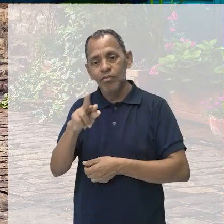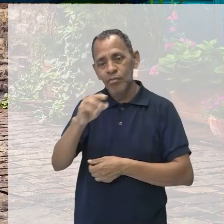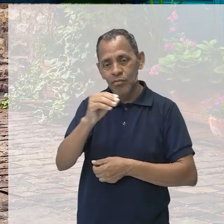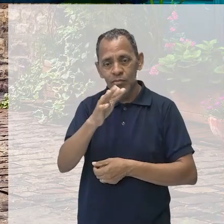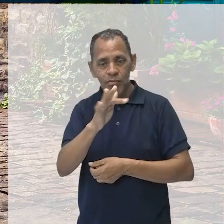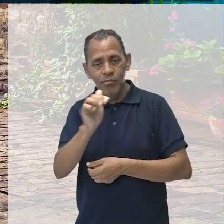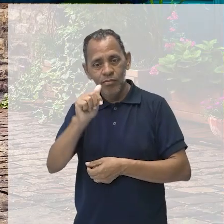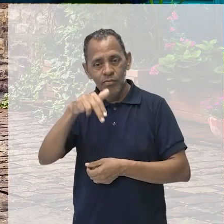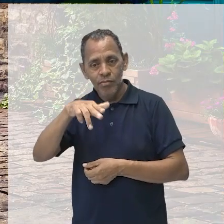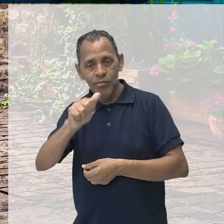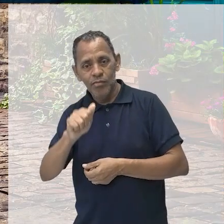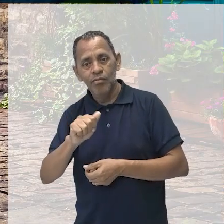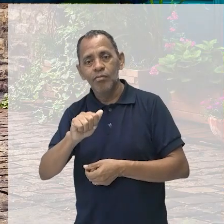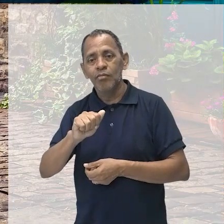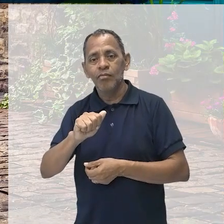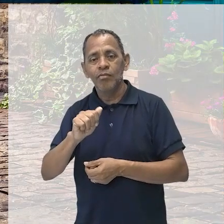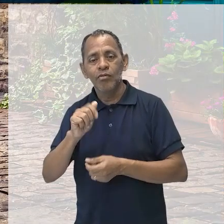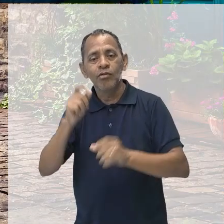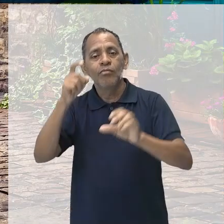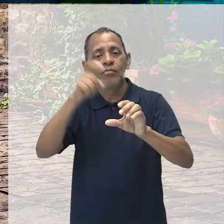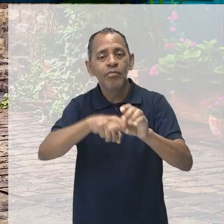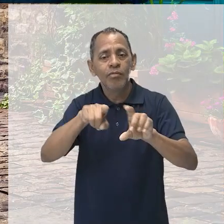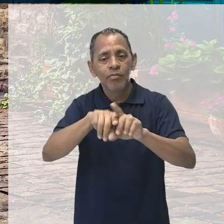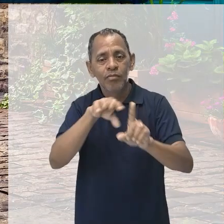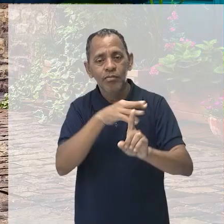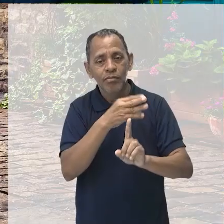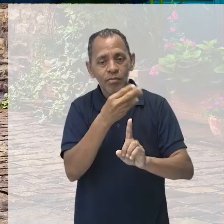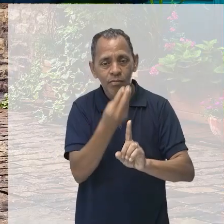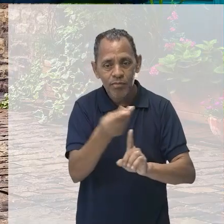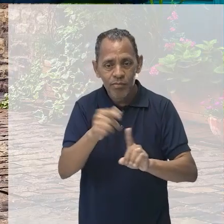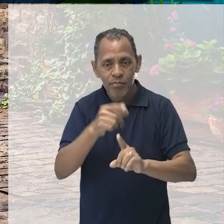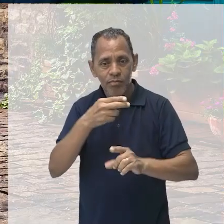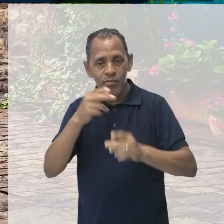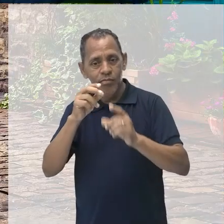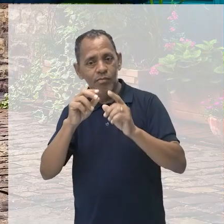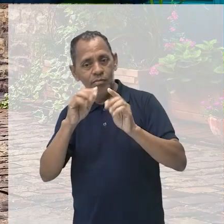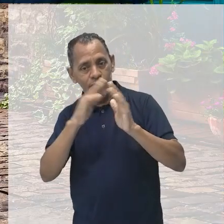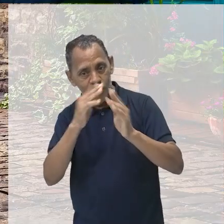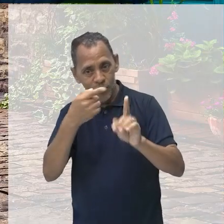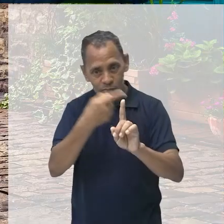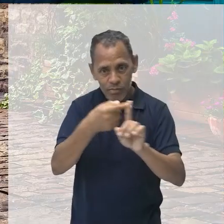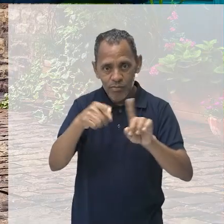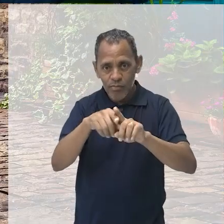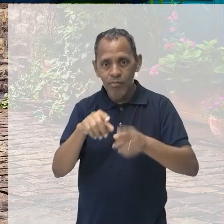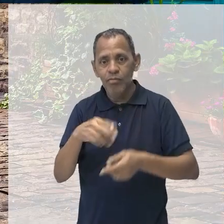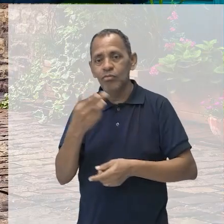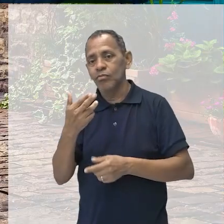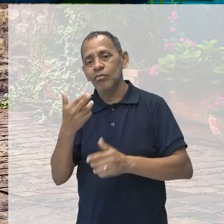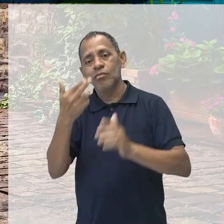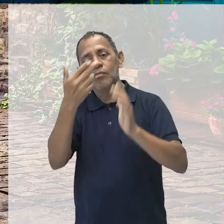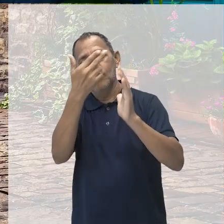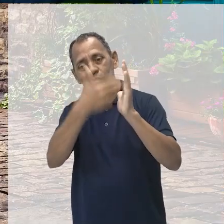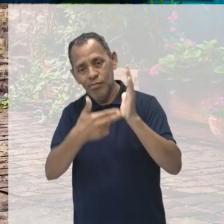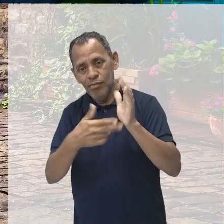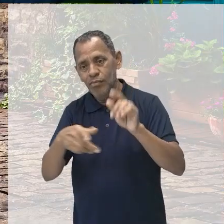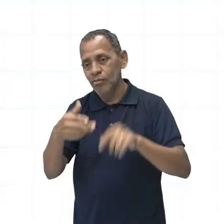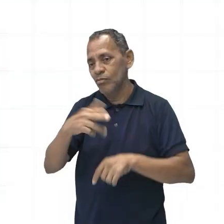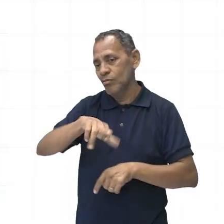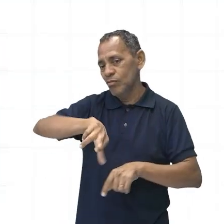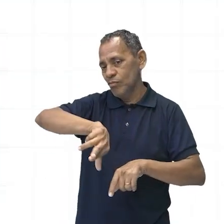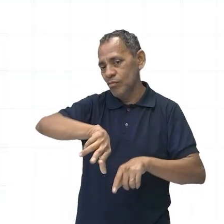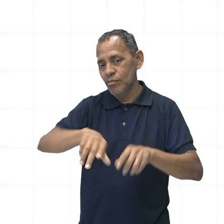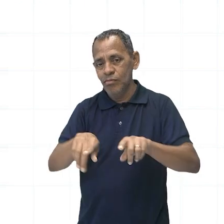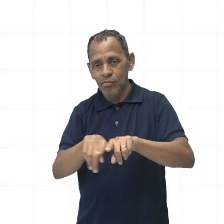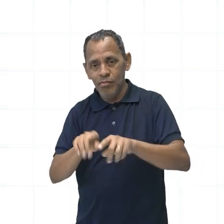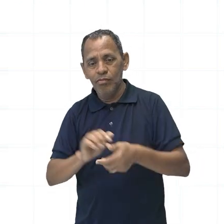certo? Ela não tinha função de doutrina, de ensinar os dogmas da Igreja Católica. Vamos agora falar mais uma vez sobre o